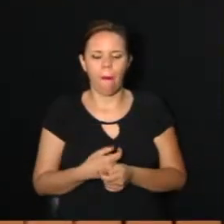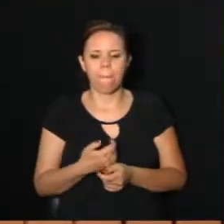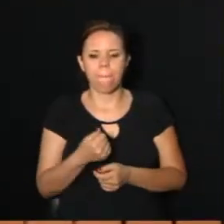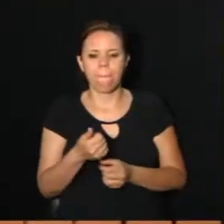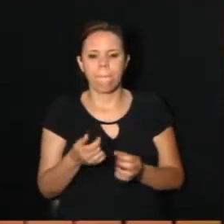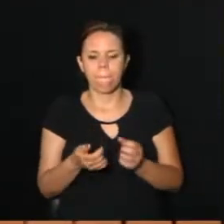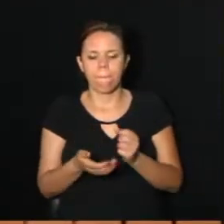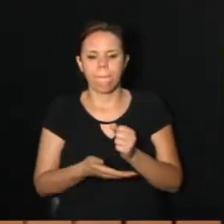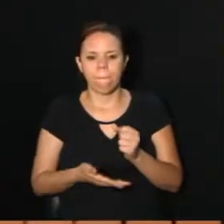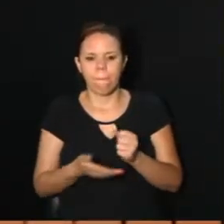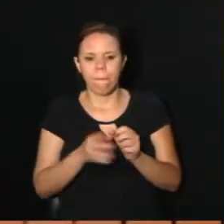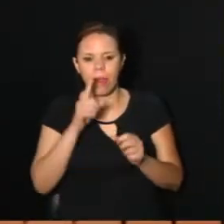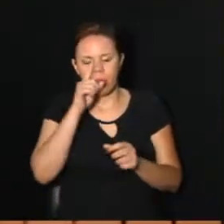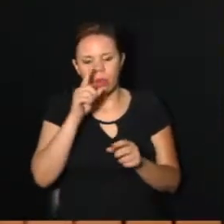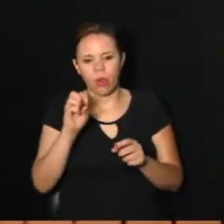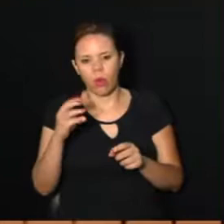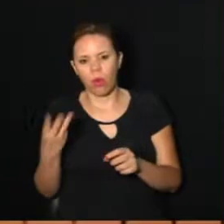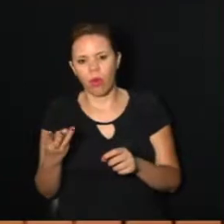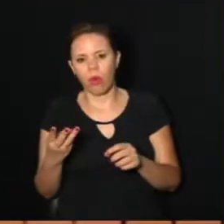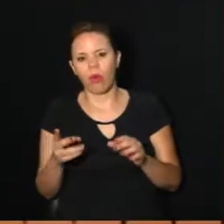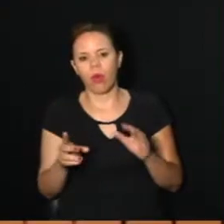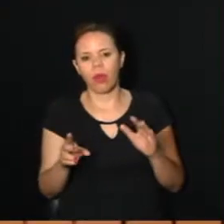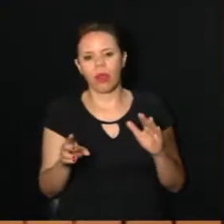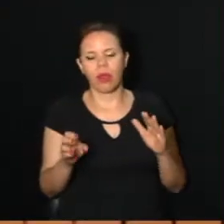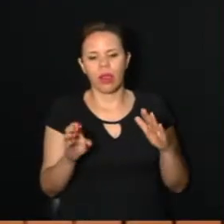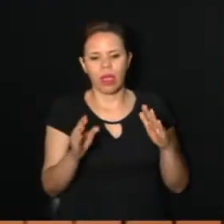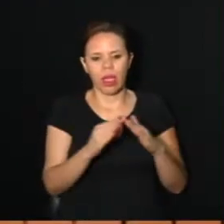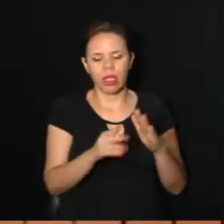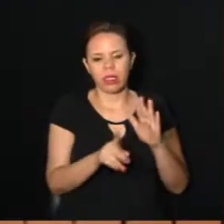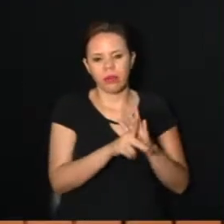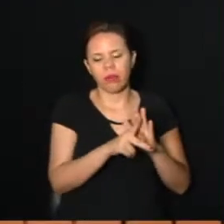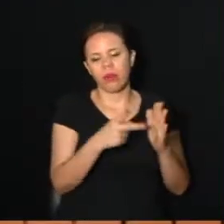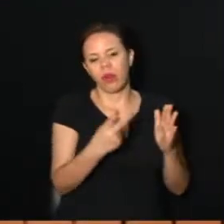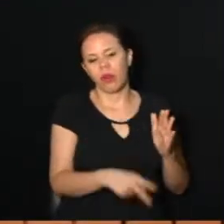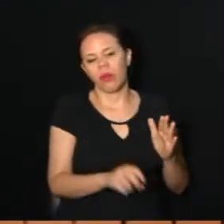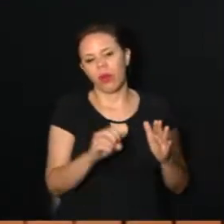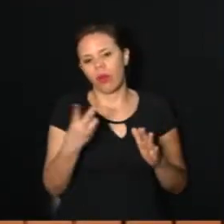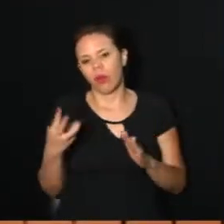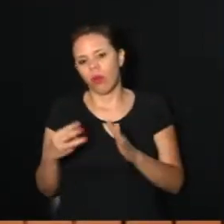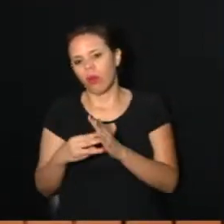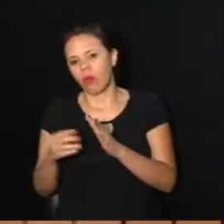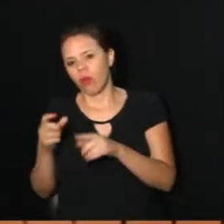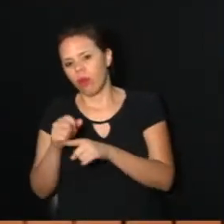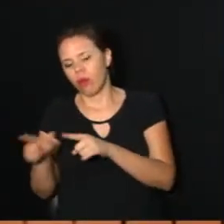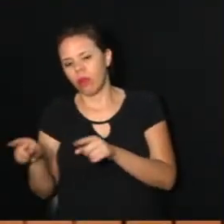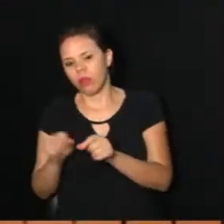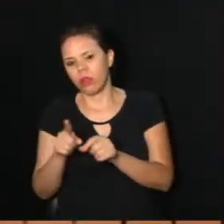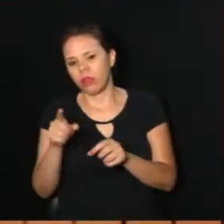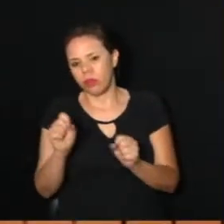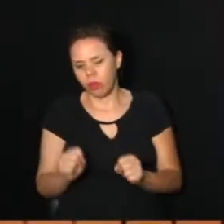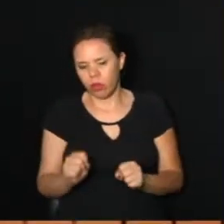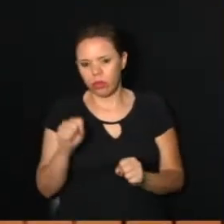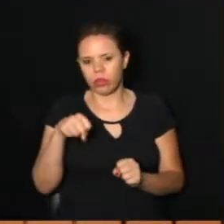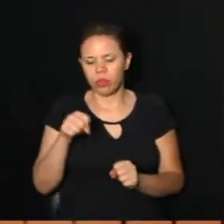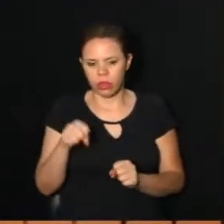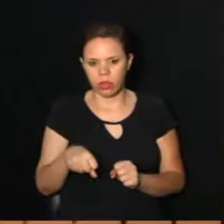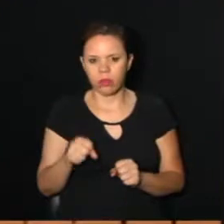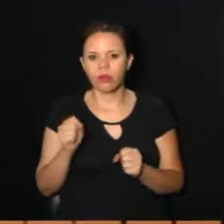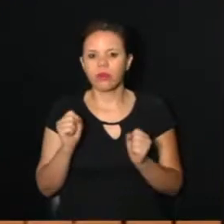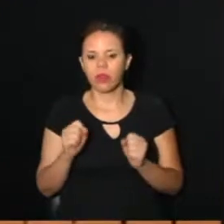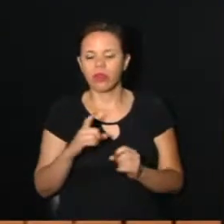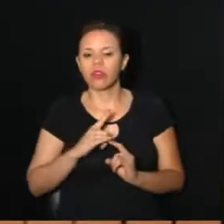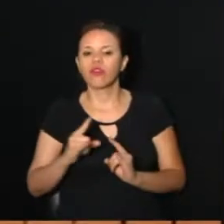exclusivamente propriedade privada ou terceiros. Quer dizer, aqui derruba já por tese que eu não posso, você pode no imóvel de quem lhe